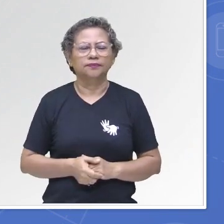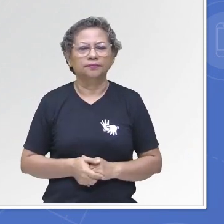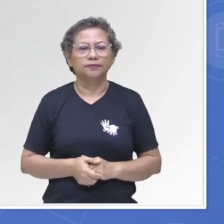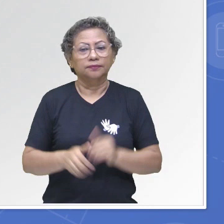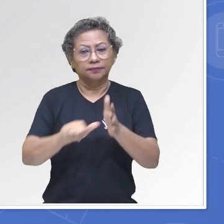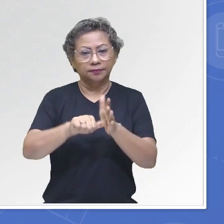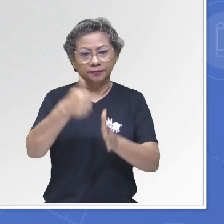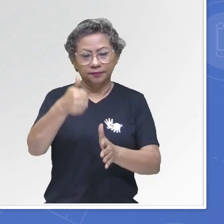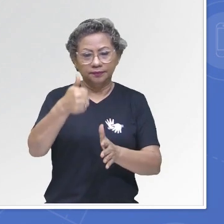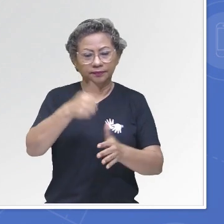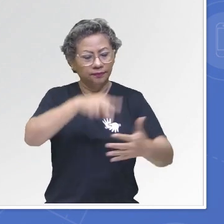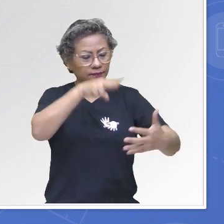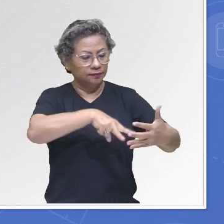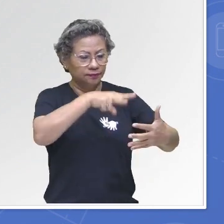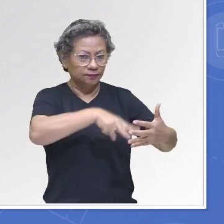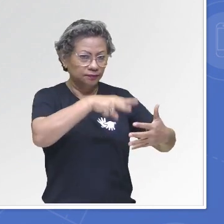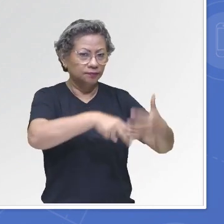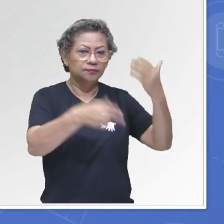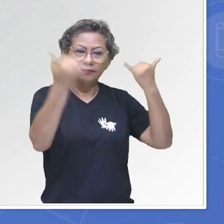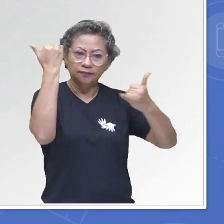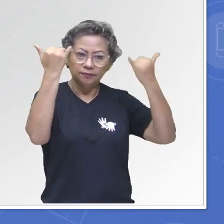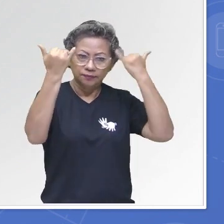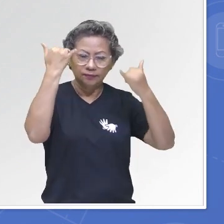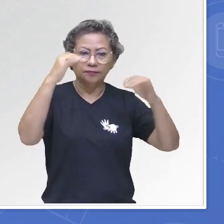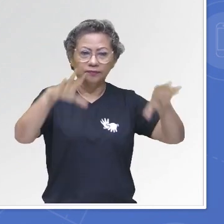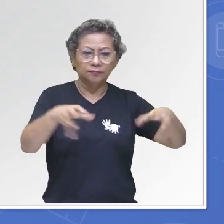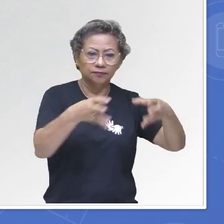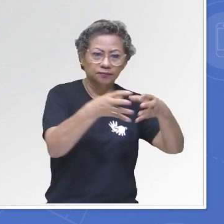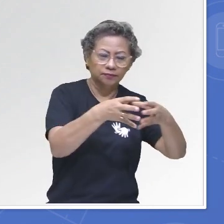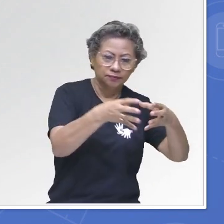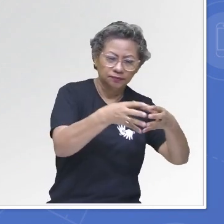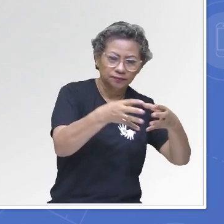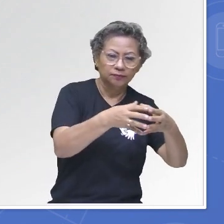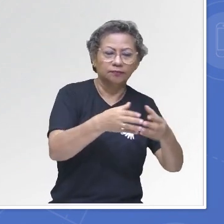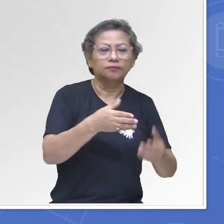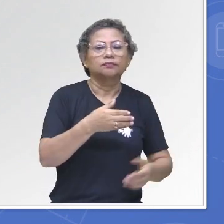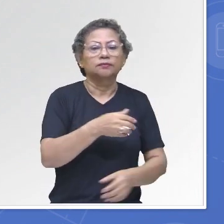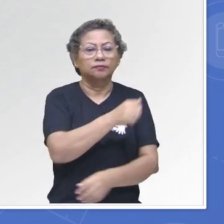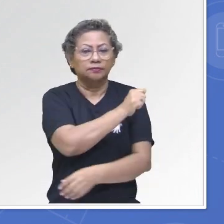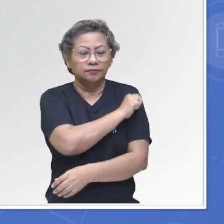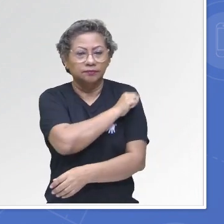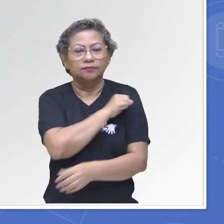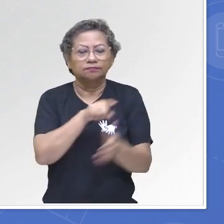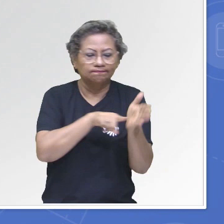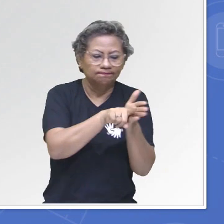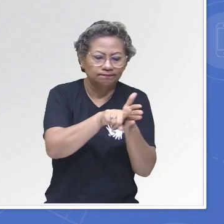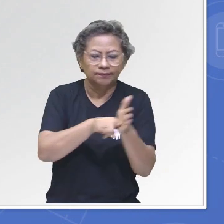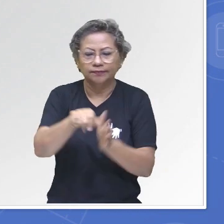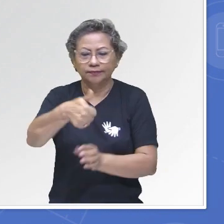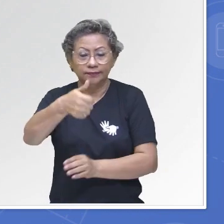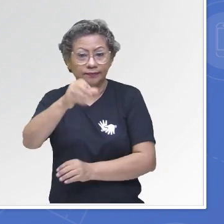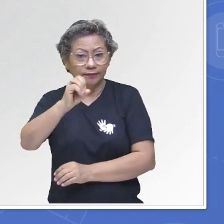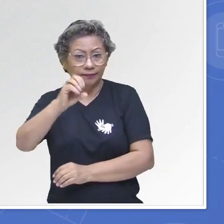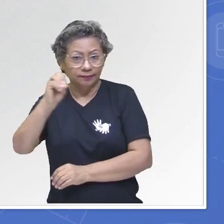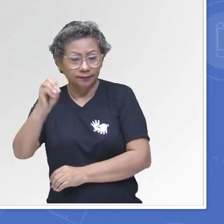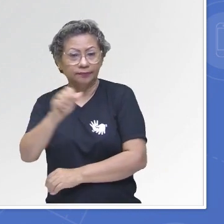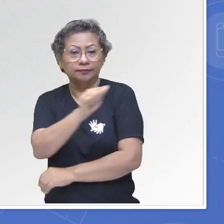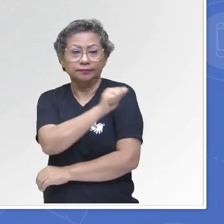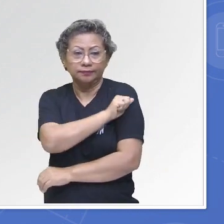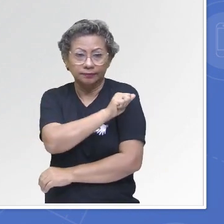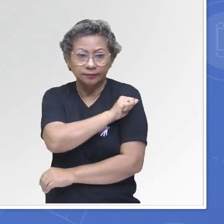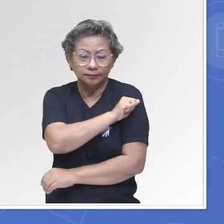aí o exemplo 1. Um conselho estudantil entrevista 100 alunos, obtendo aí